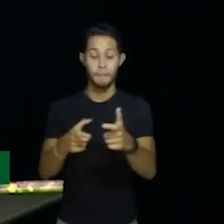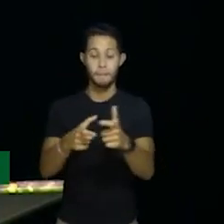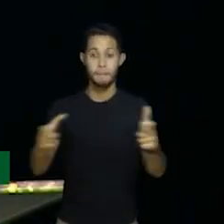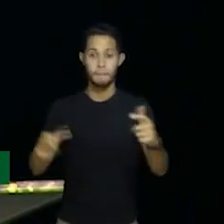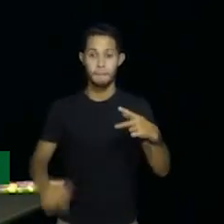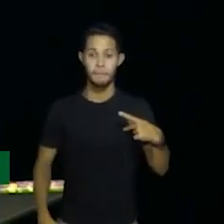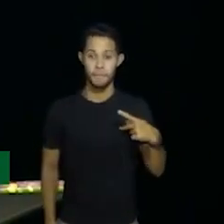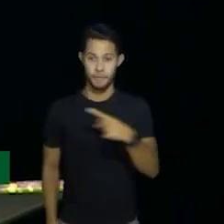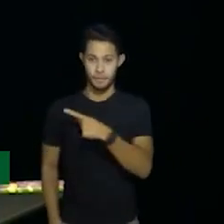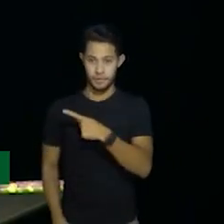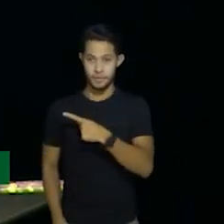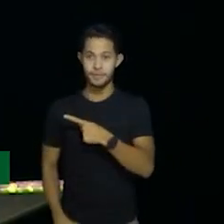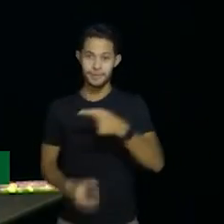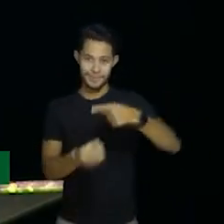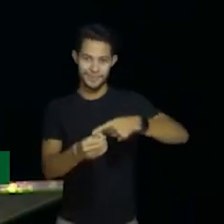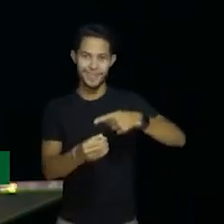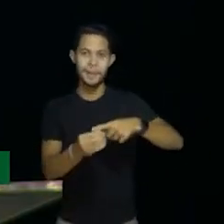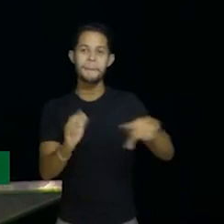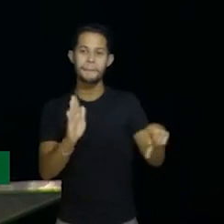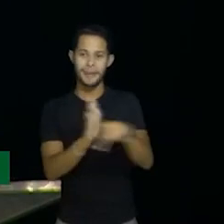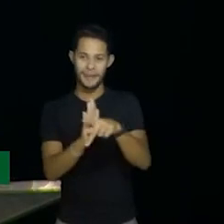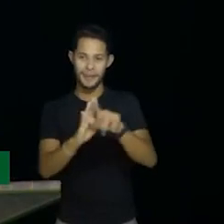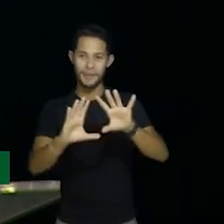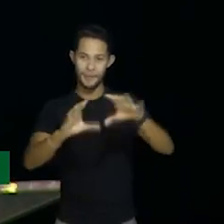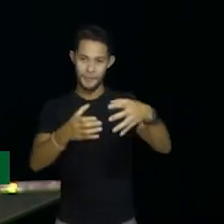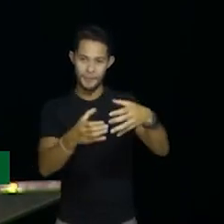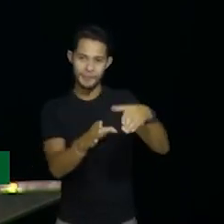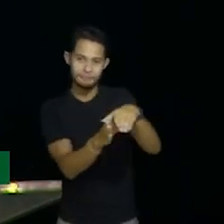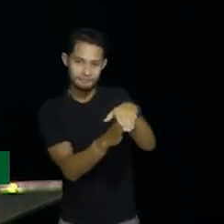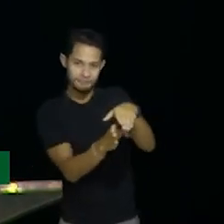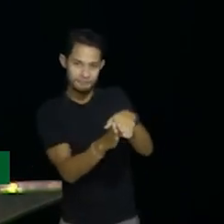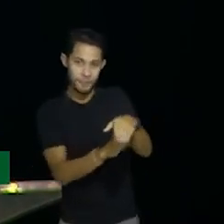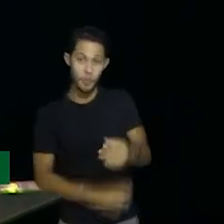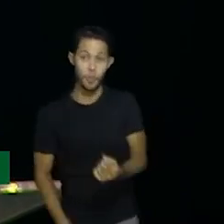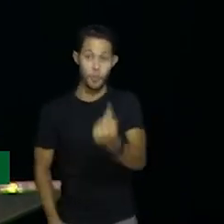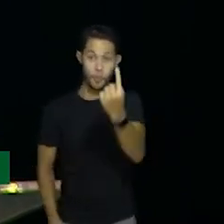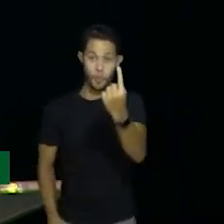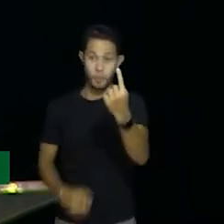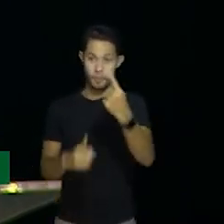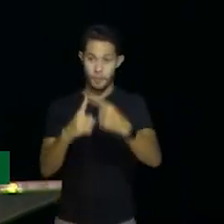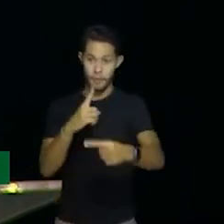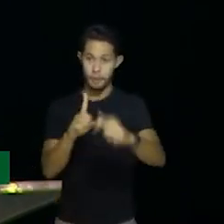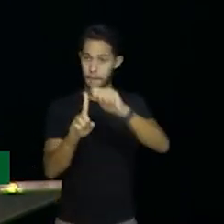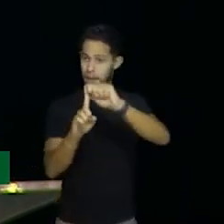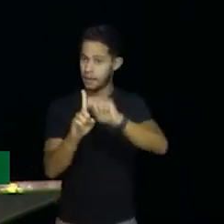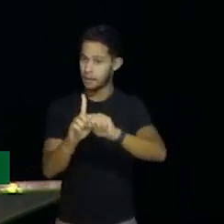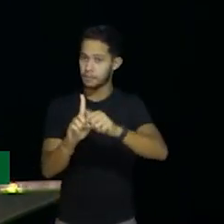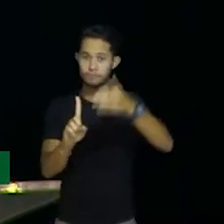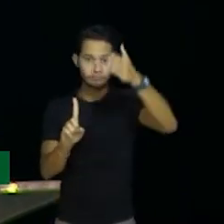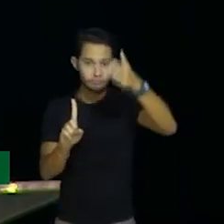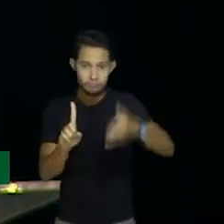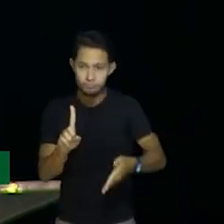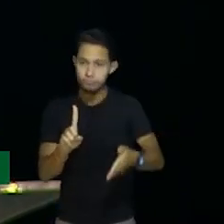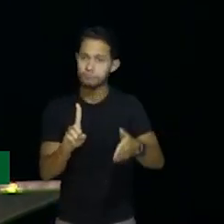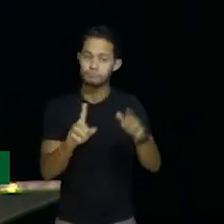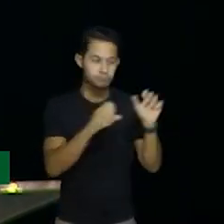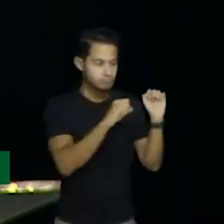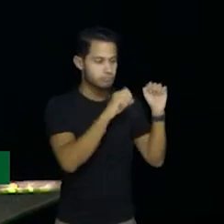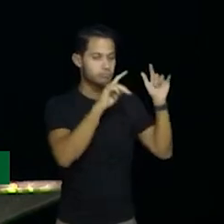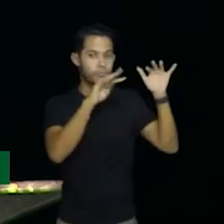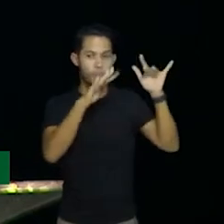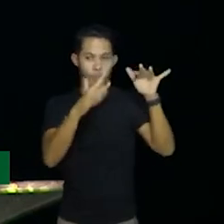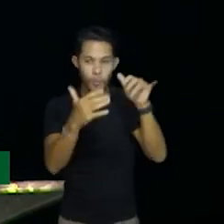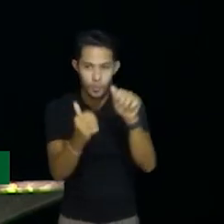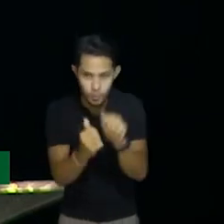fazem parte deste conselho e uma vez ao mês nós nos reunimos para orar pela cidade,